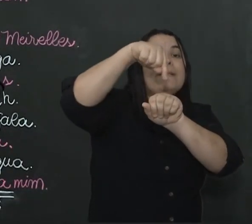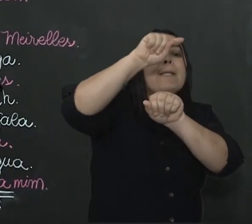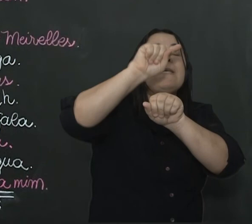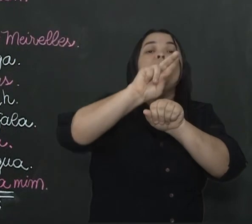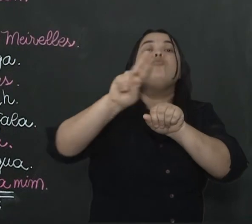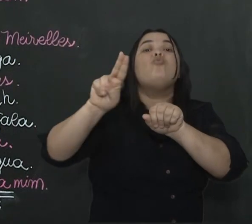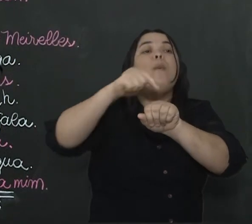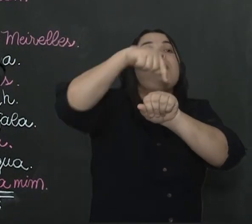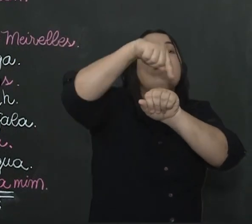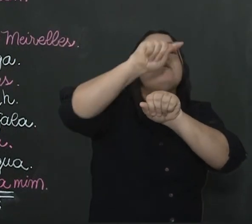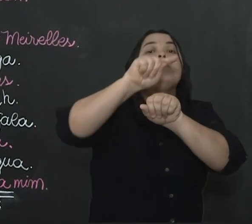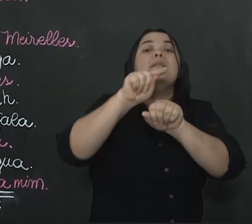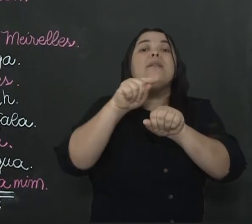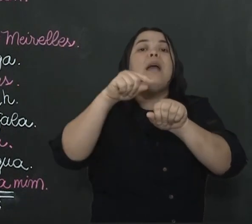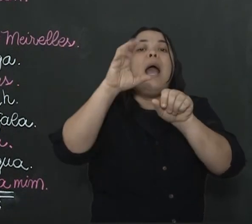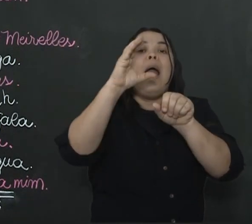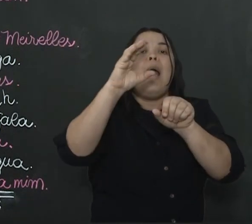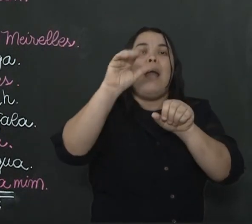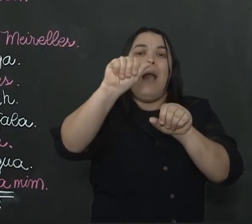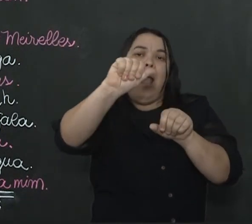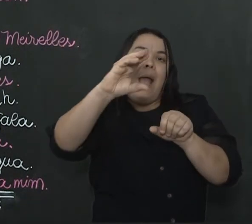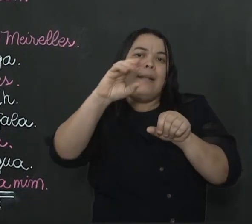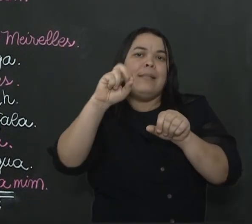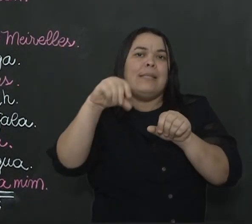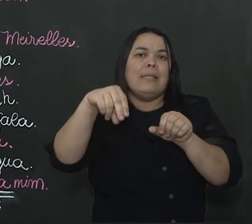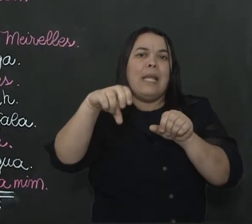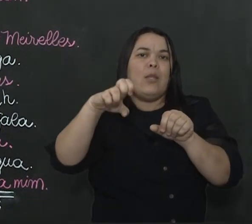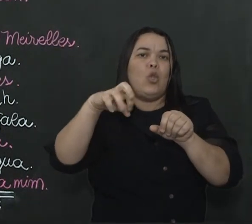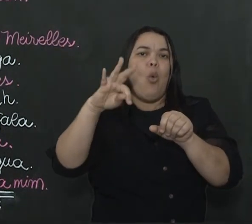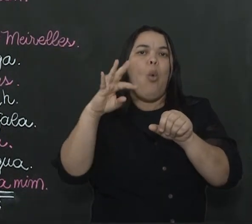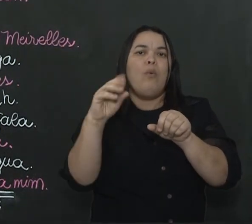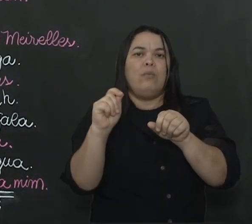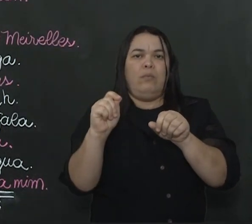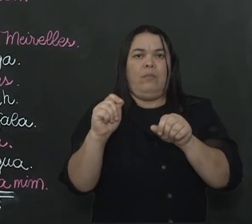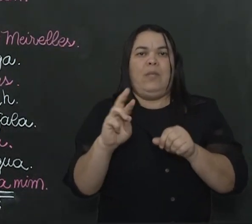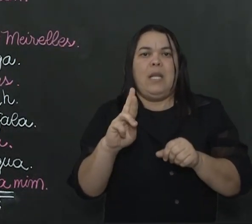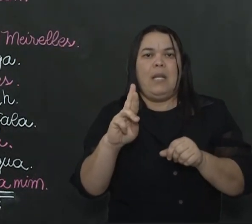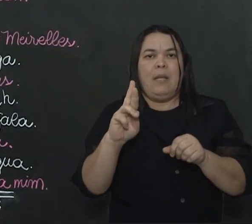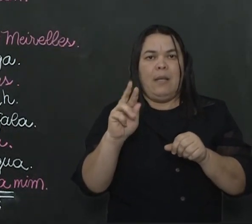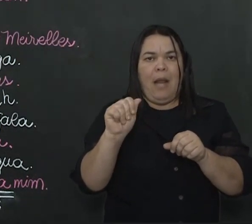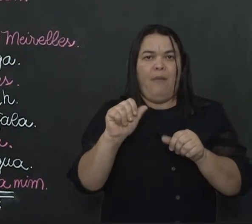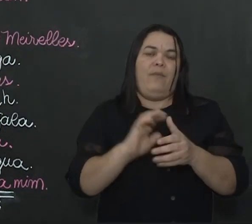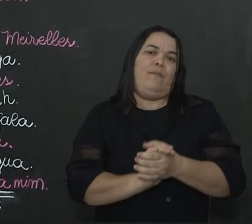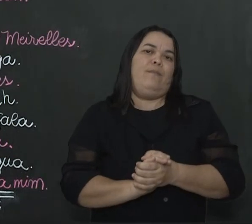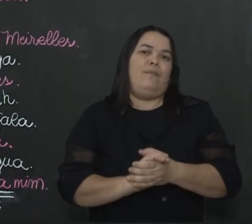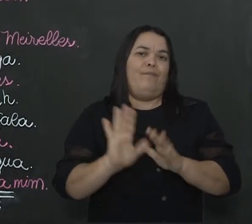indicativo chamado de acento grave, ok? Esse foi o tema da aula de hoje. Muito obrigado.